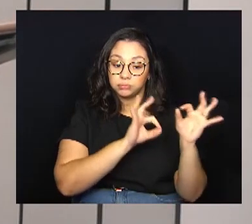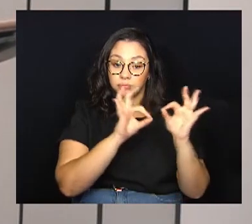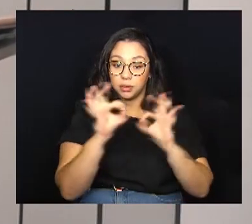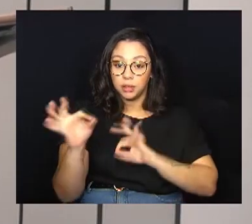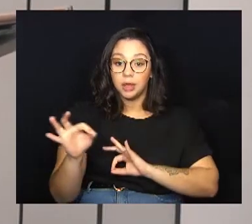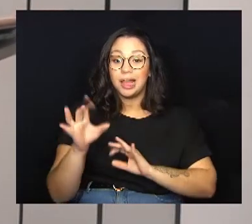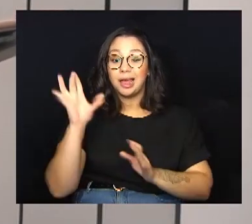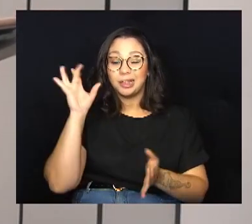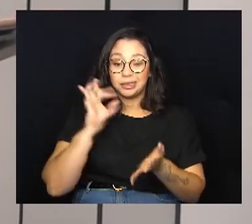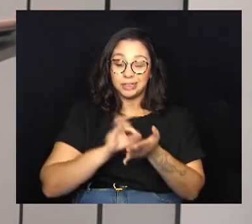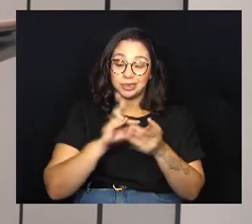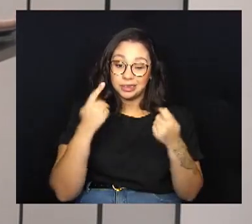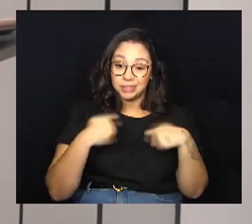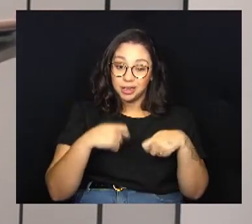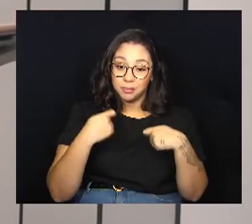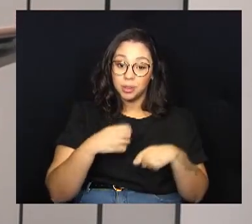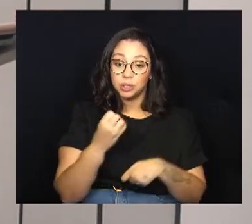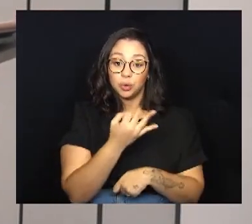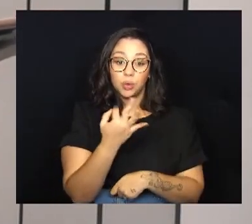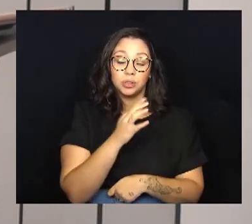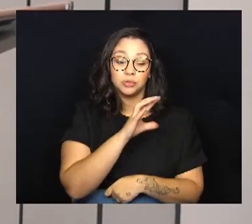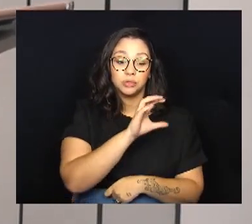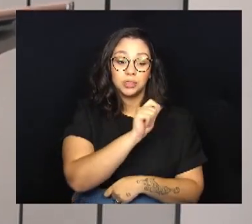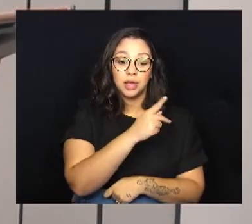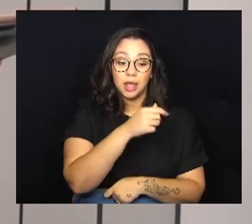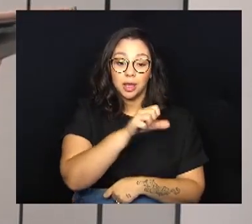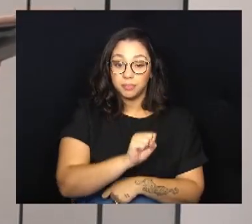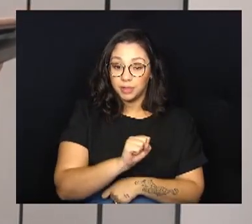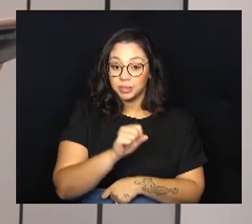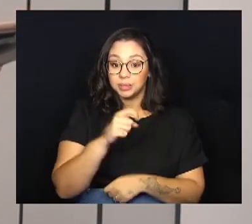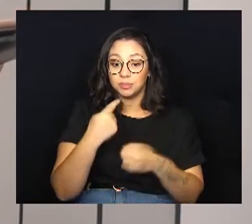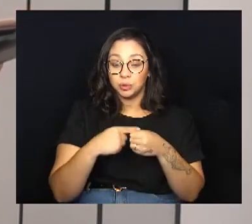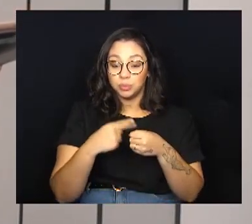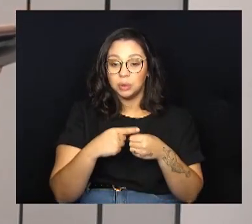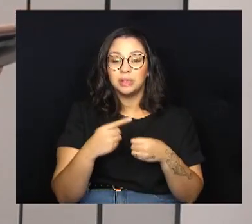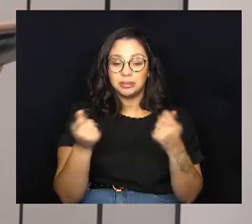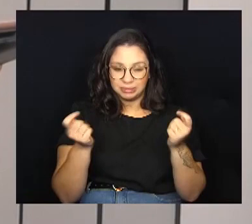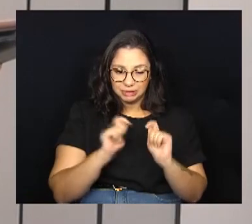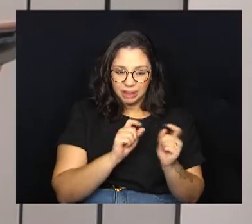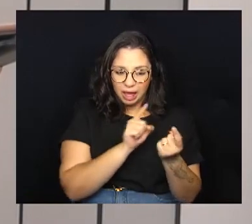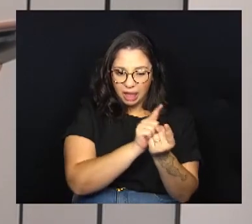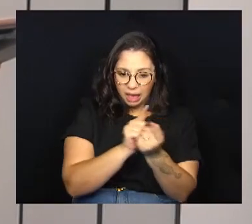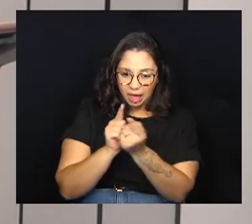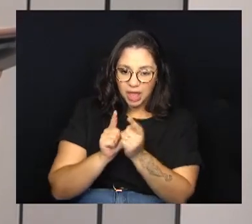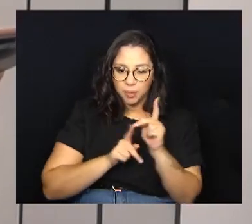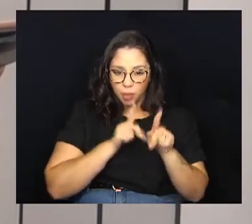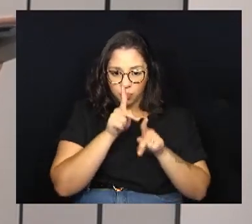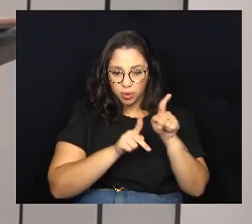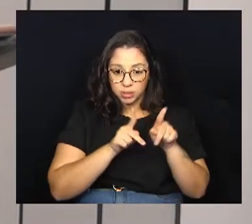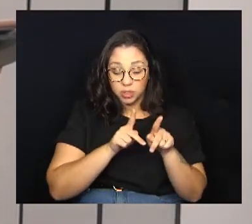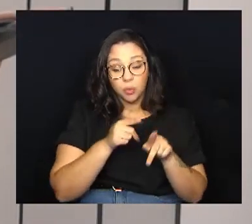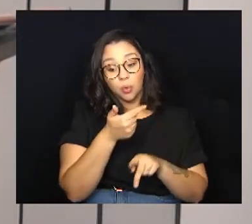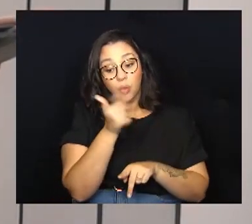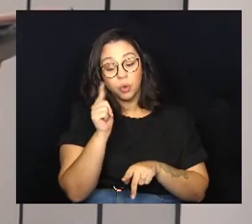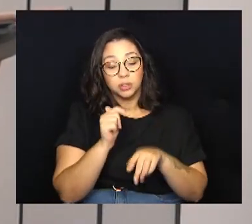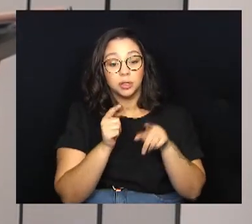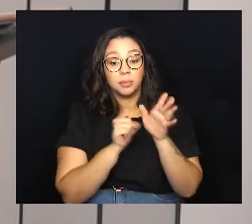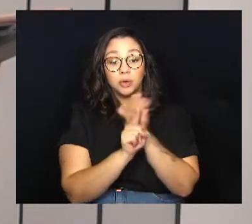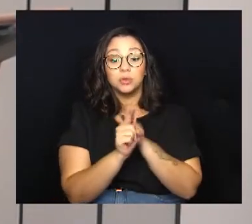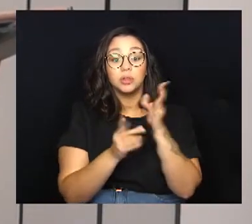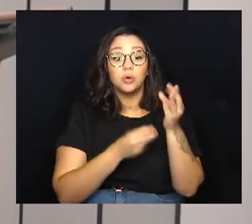chegar as perguntas aqui. A pergunta, primeiro, Marilda. Sou o Gabriel Blaia e queria perguntar